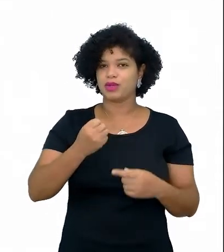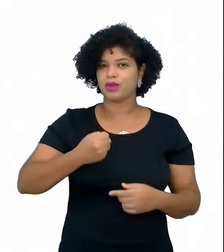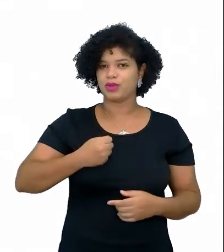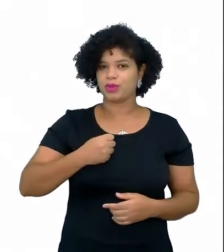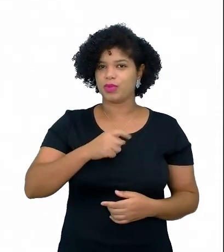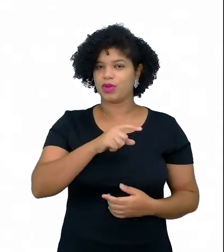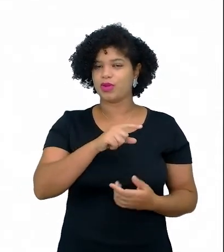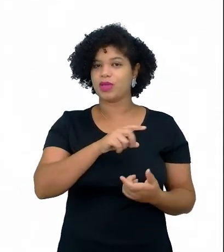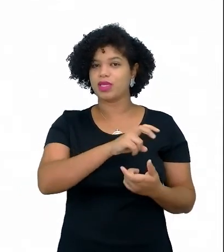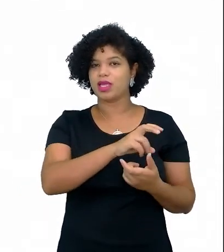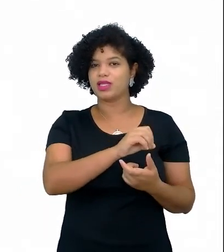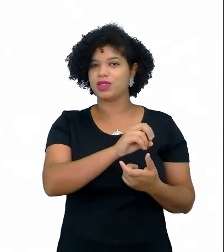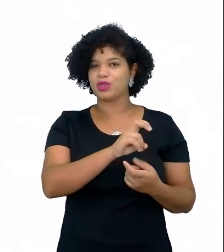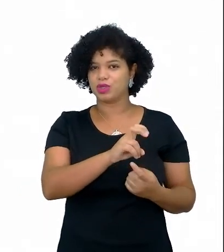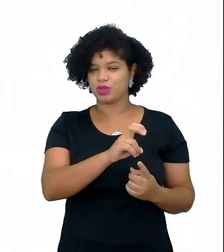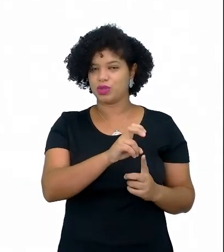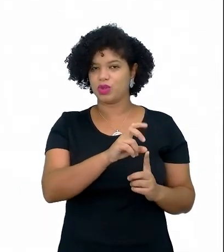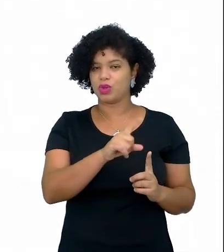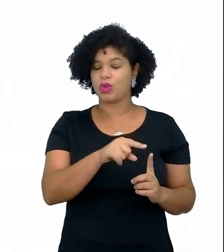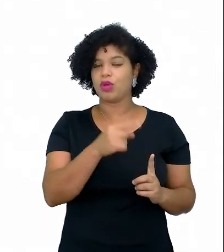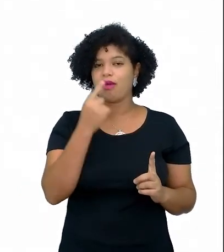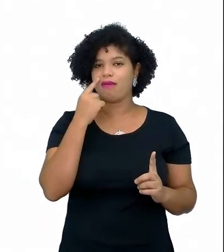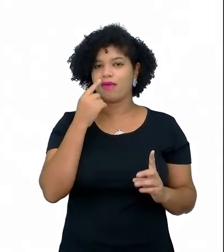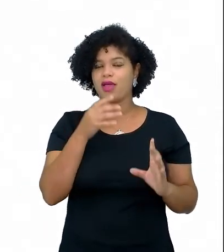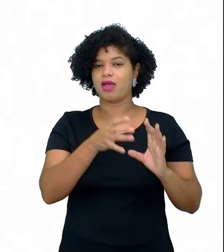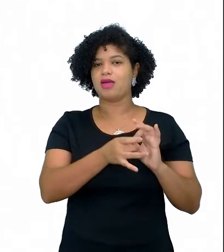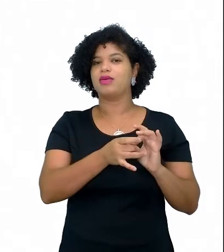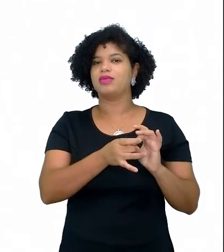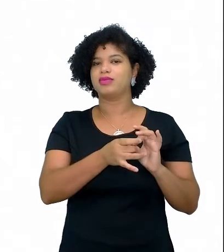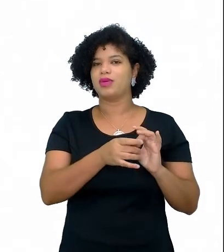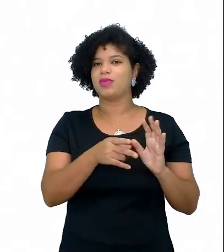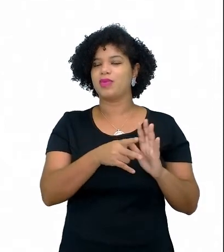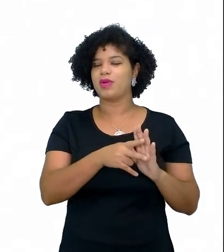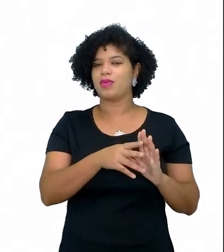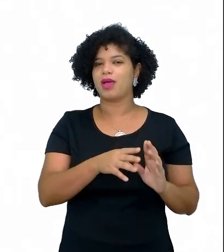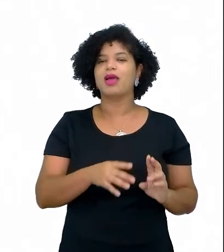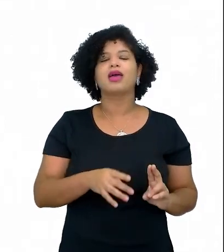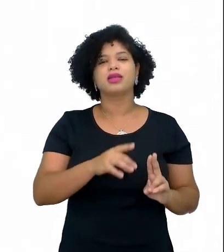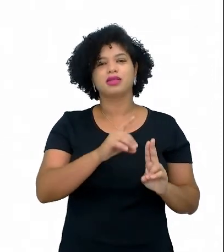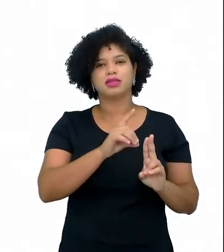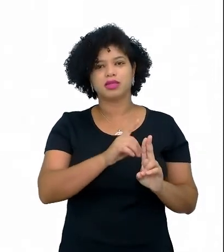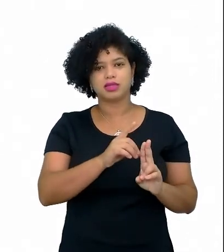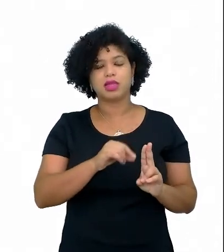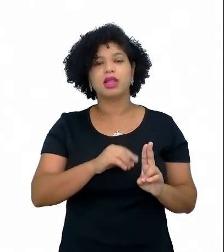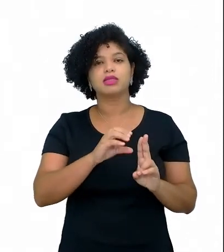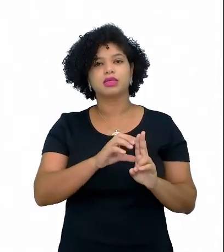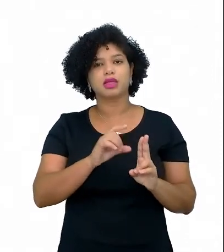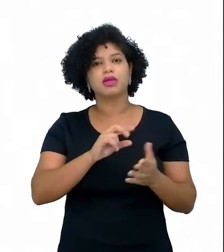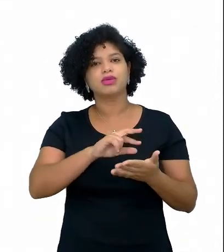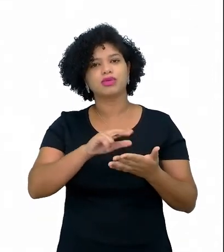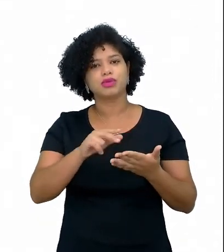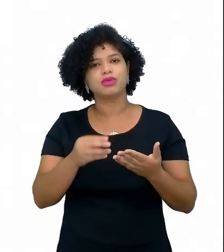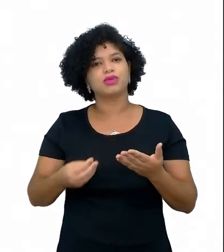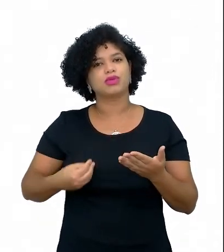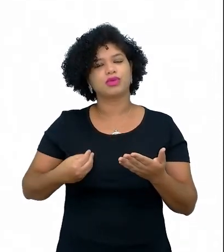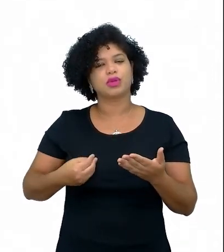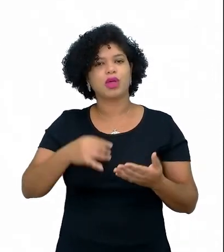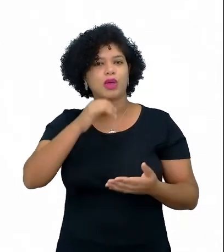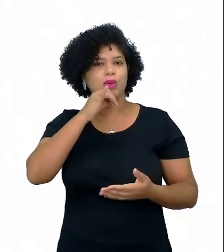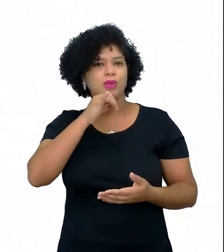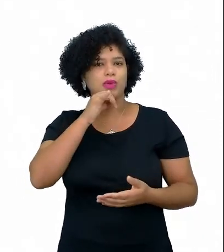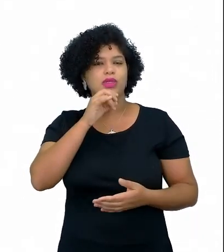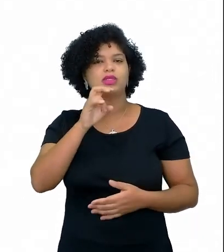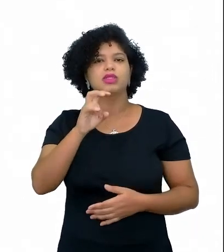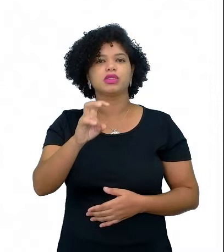estou lendo aquele número o quê? Como milhar, comunidade de milhar, comunidade de dezena, comunidade de centena e de unidade. Então, eu estou lá, 500, então ele é